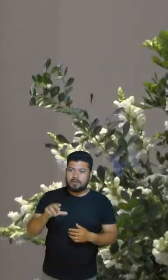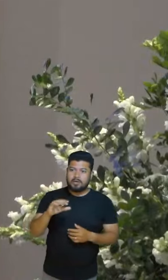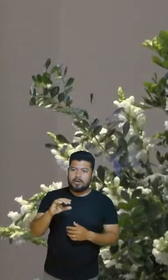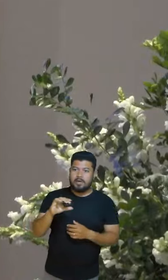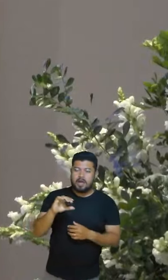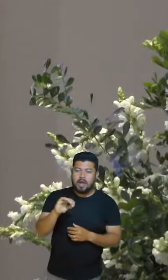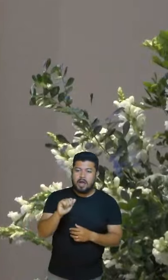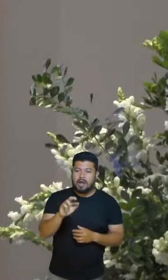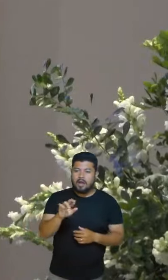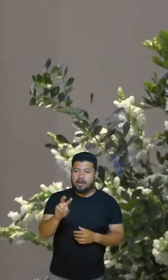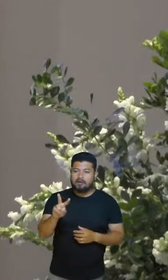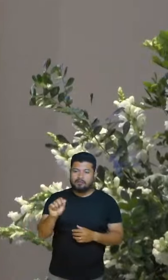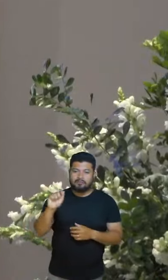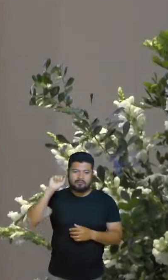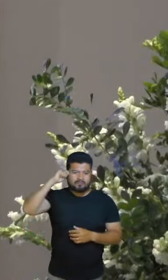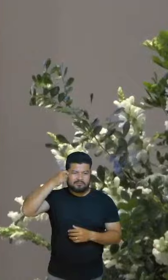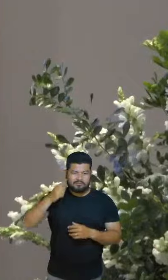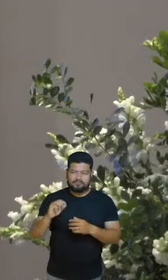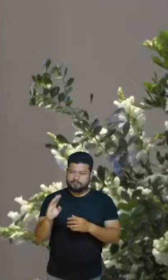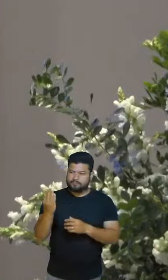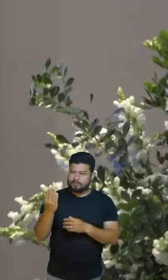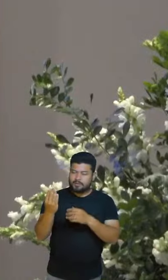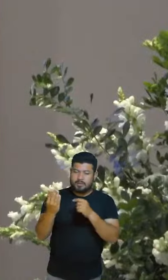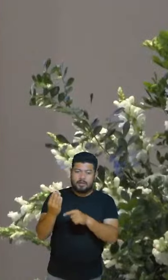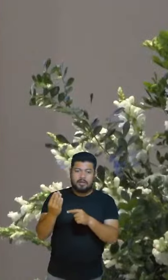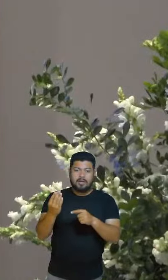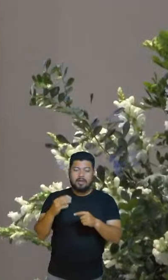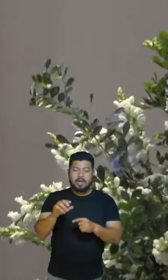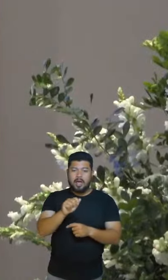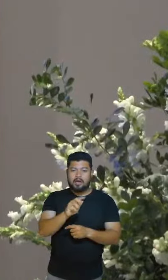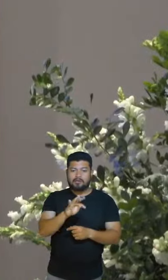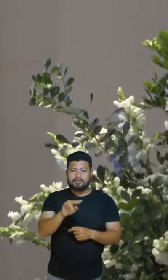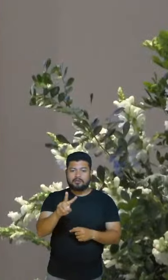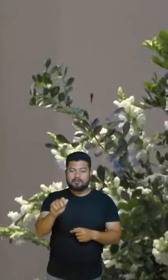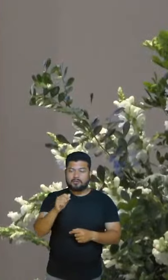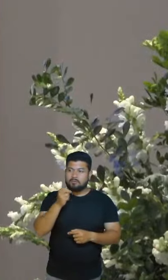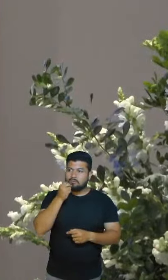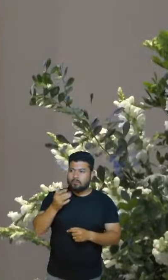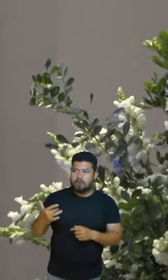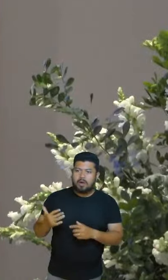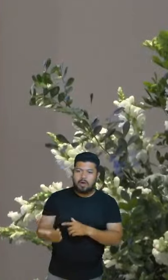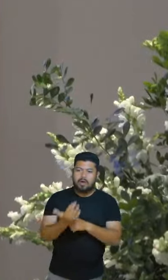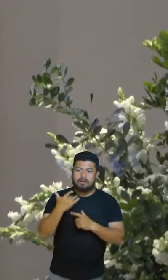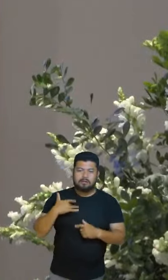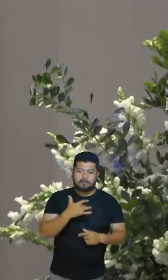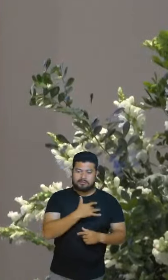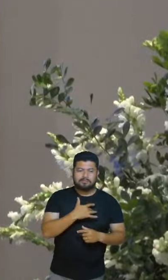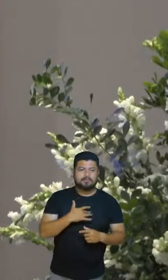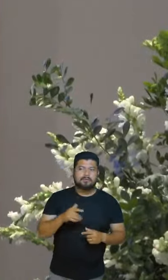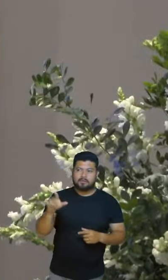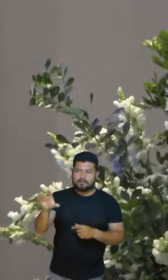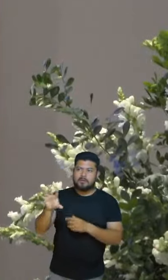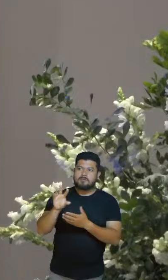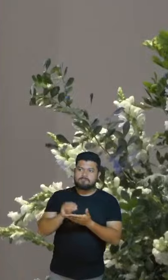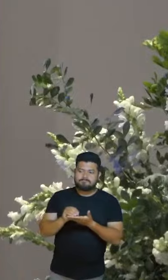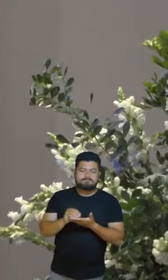universidade pega um nome e Aita que verdade mas a partir de da década de 90